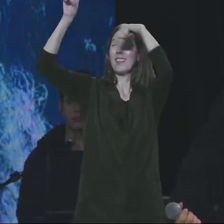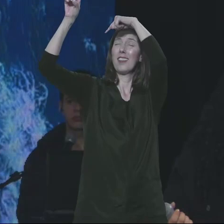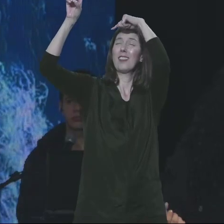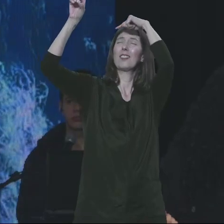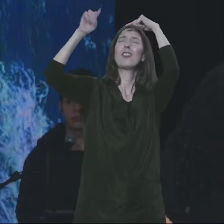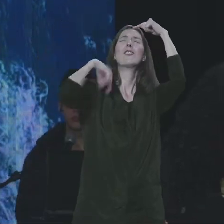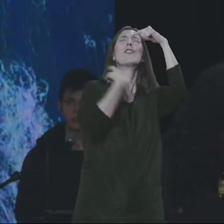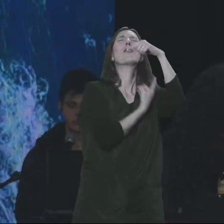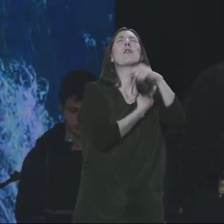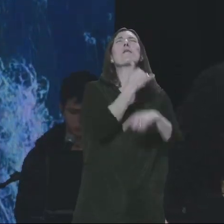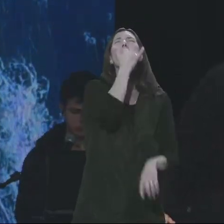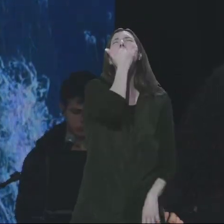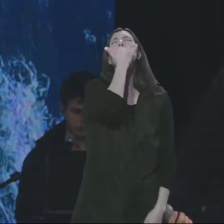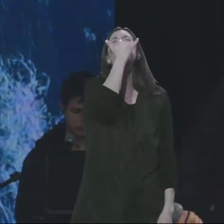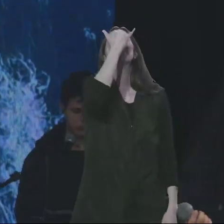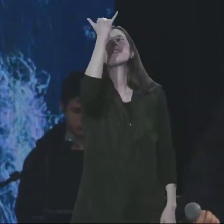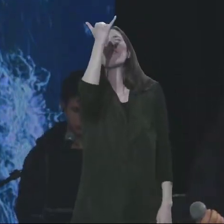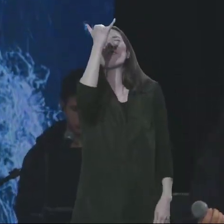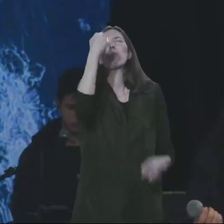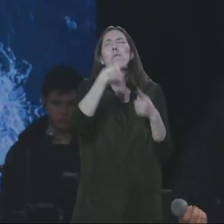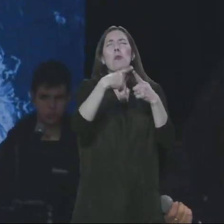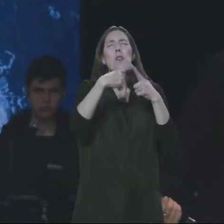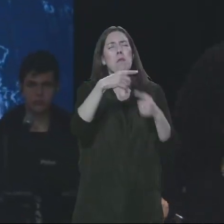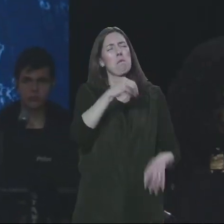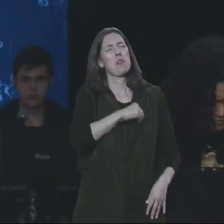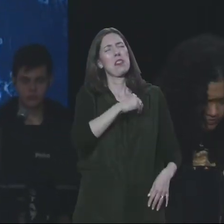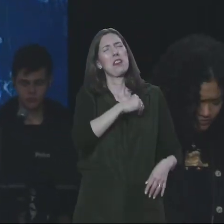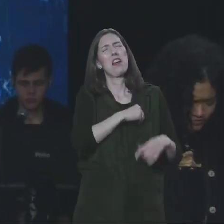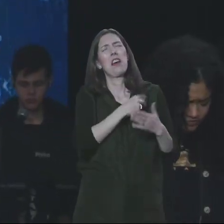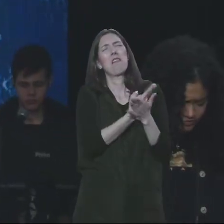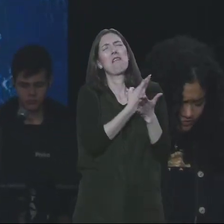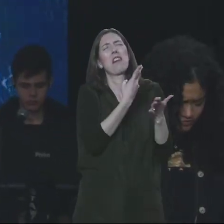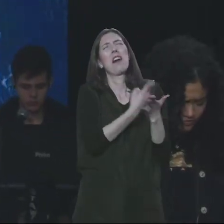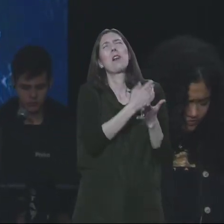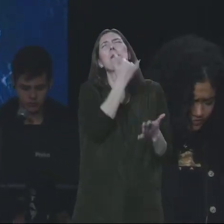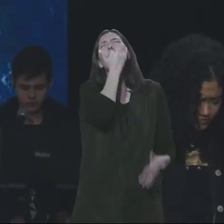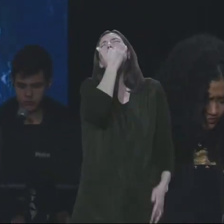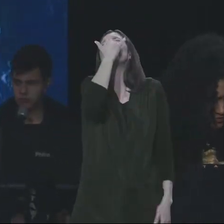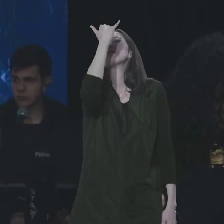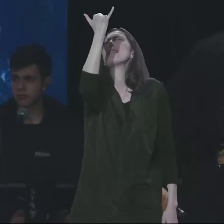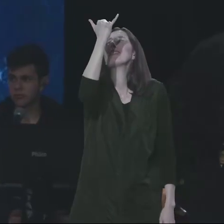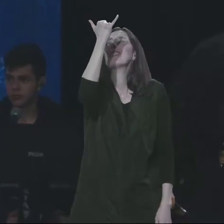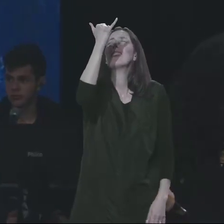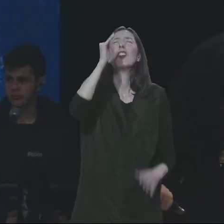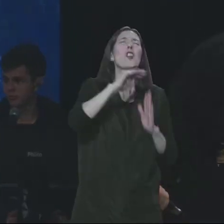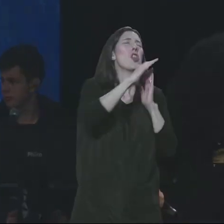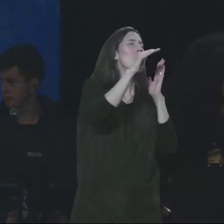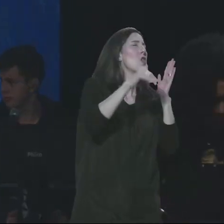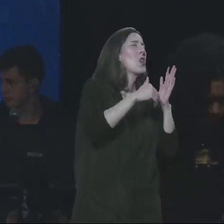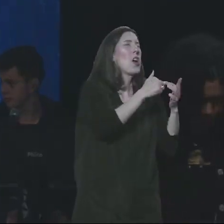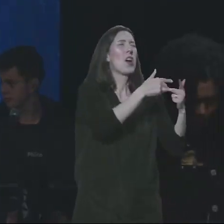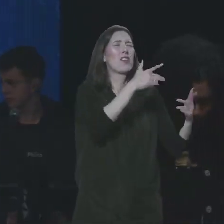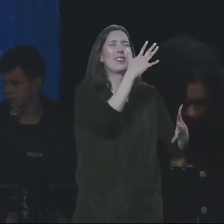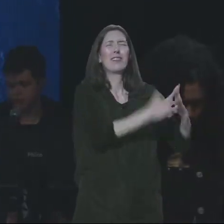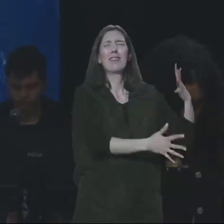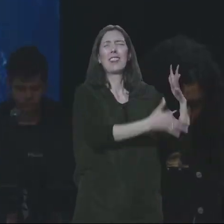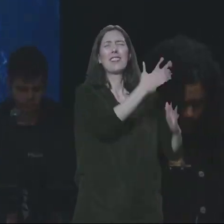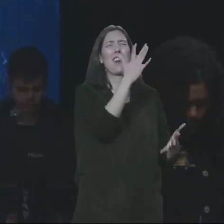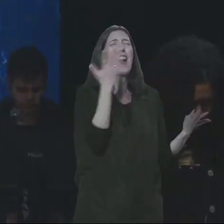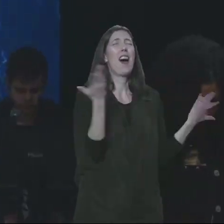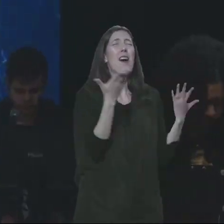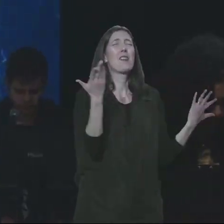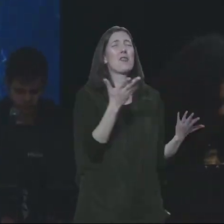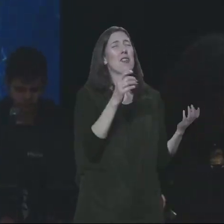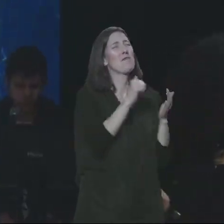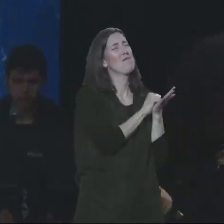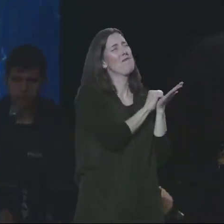pedimos perdão neste momento pelos nossos pecados e pedimos que todo atrapalho, tudo que não vem de Ti, vá embora, para que